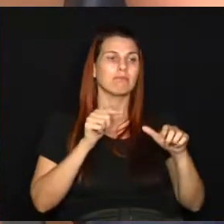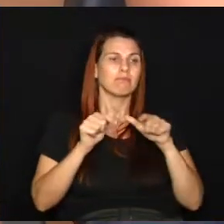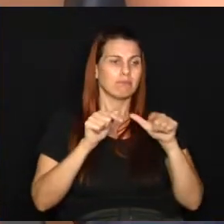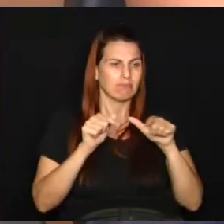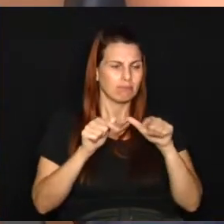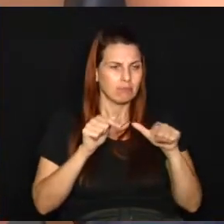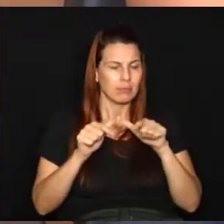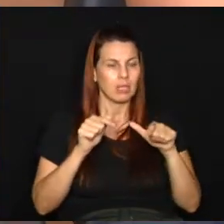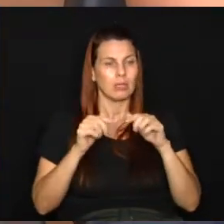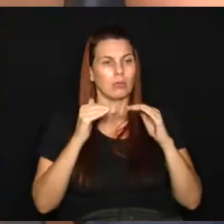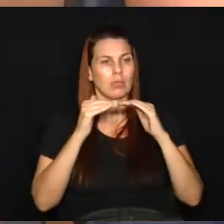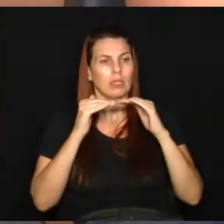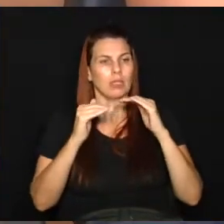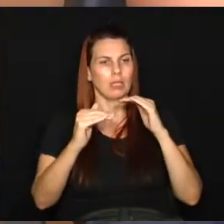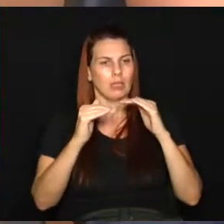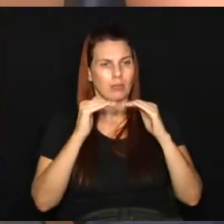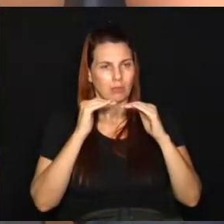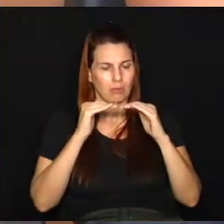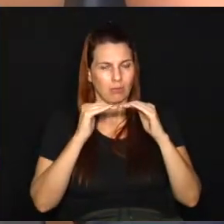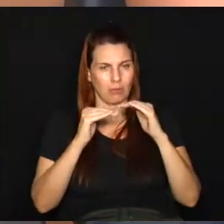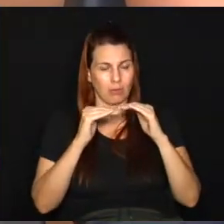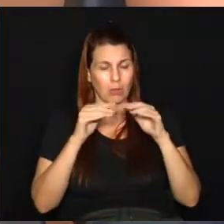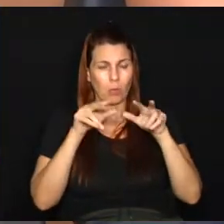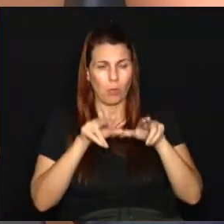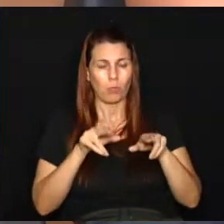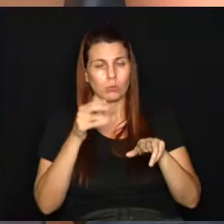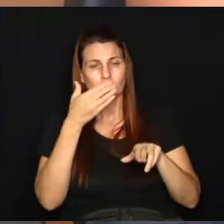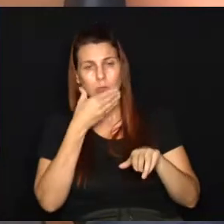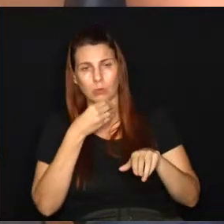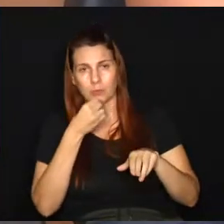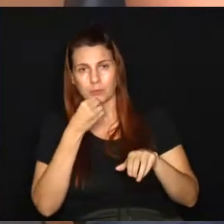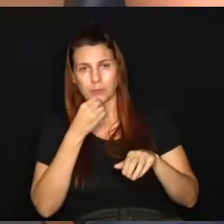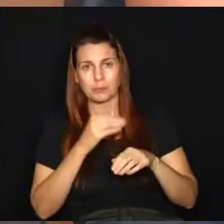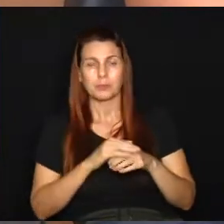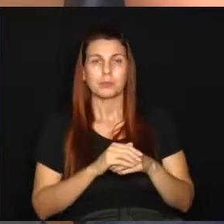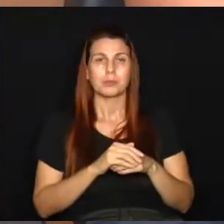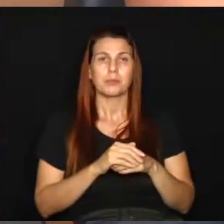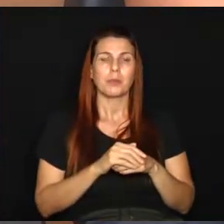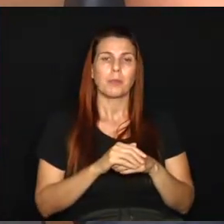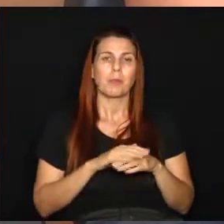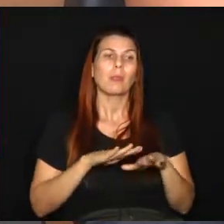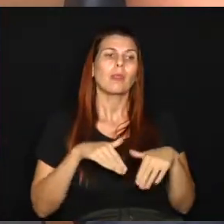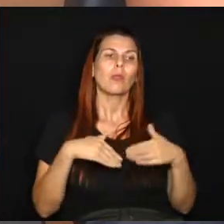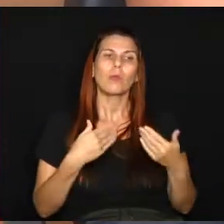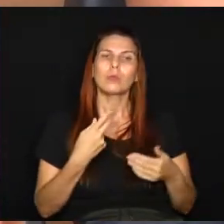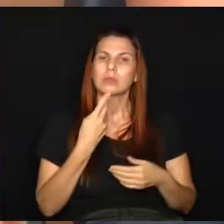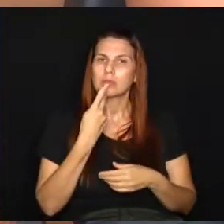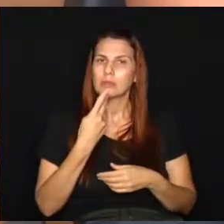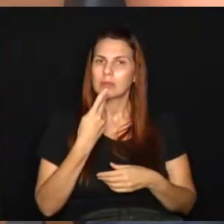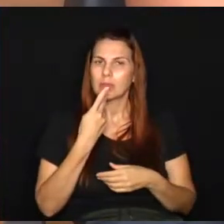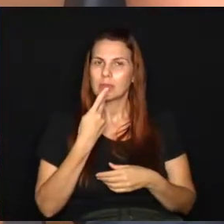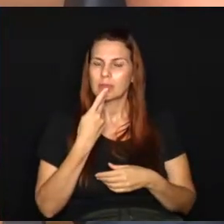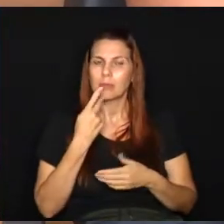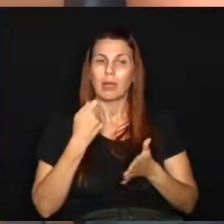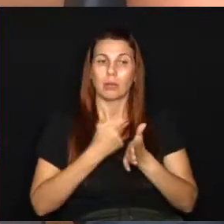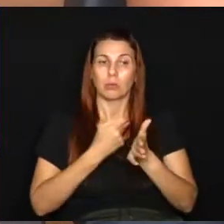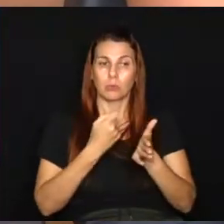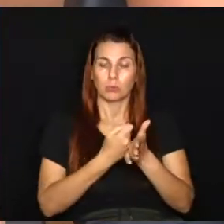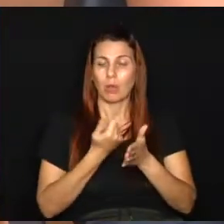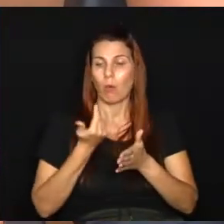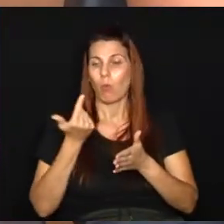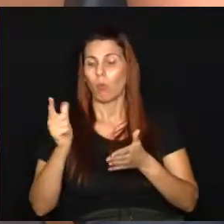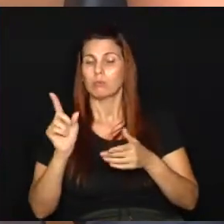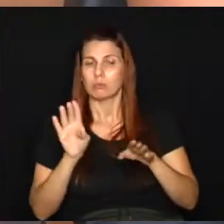de produtividade muito diferente dos homens. E quando a gente fala também, uma outra luta que a gente